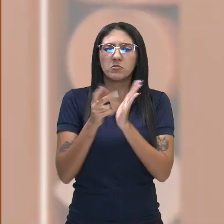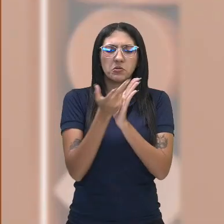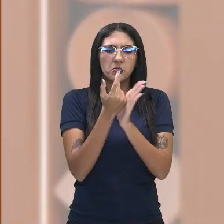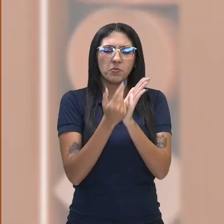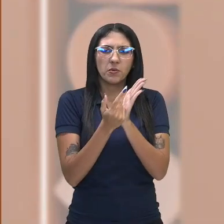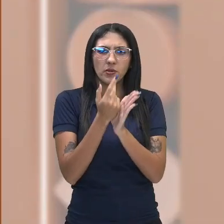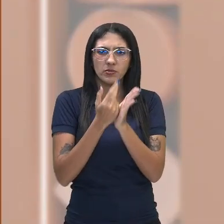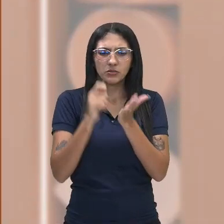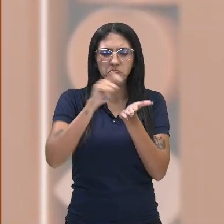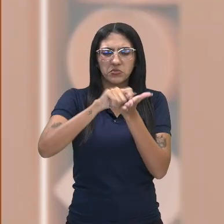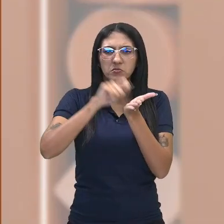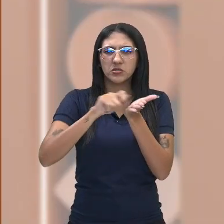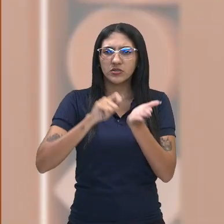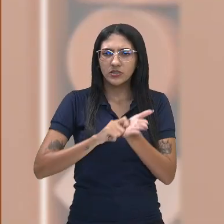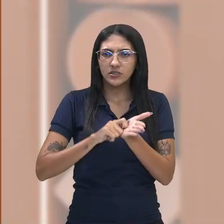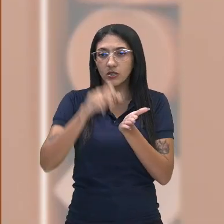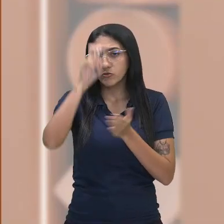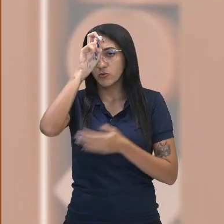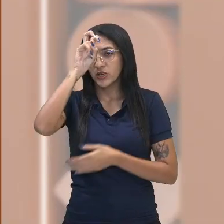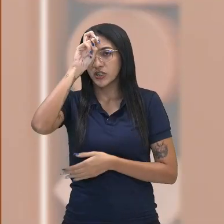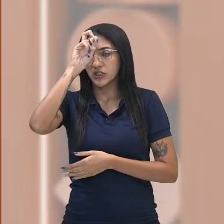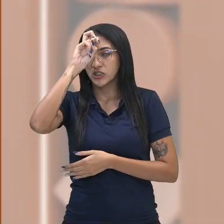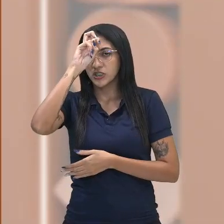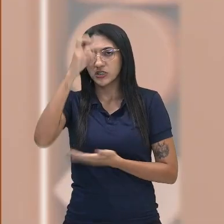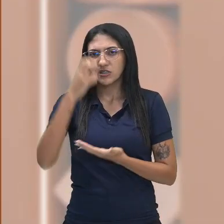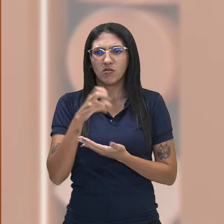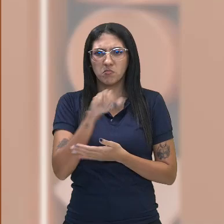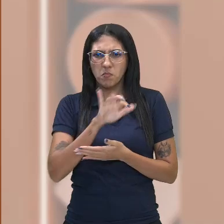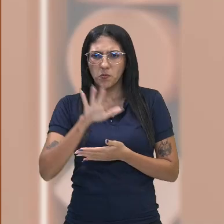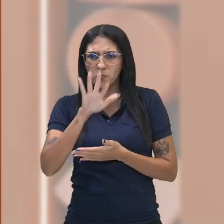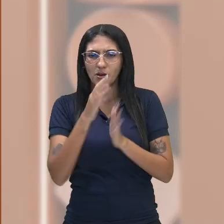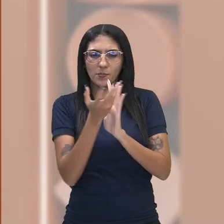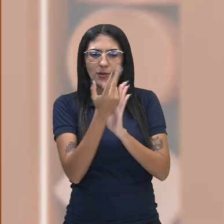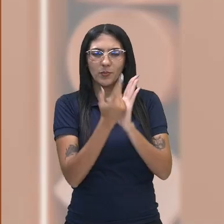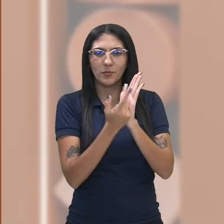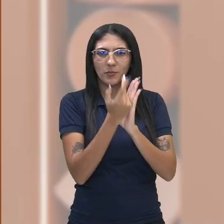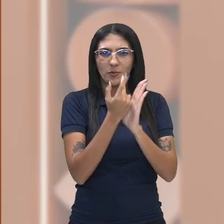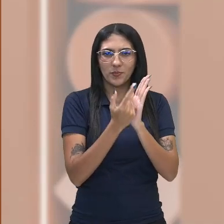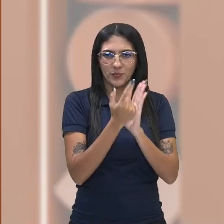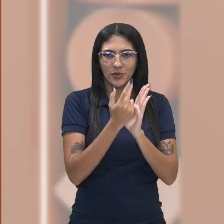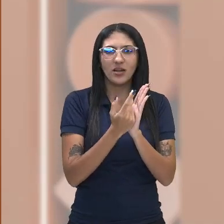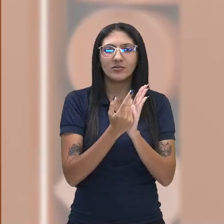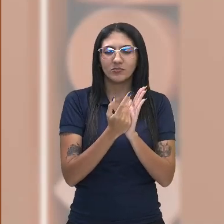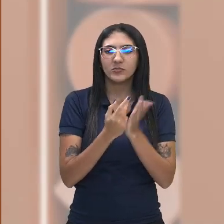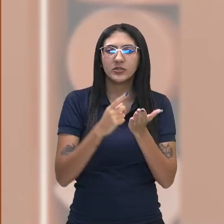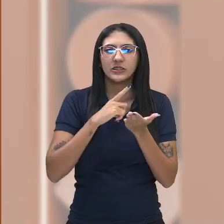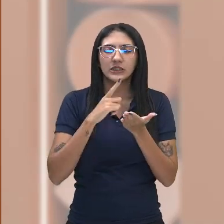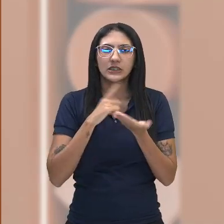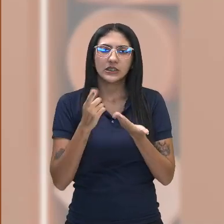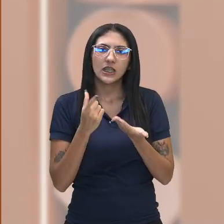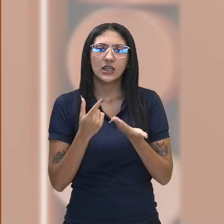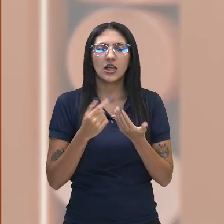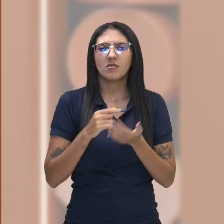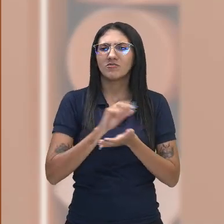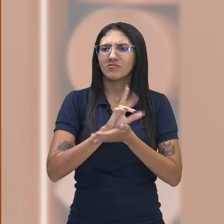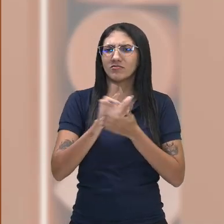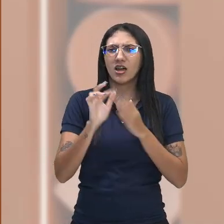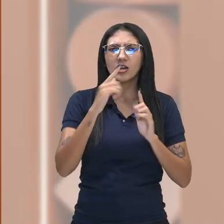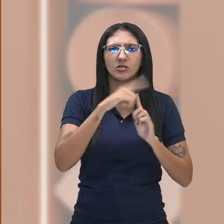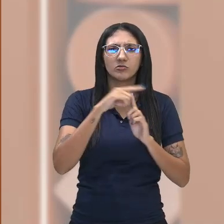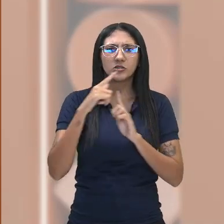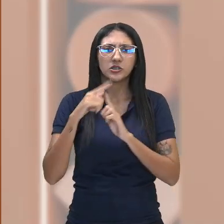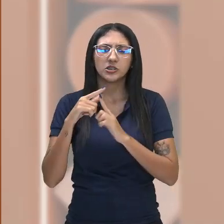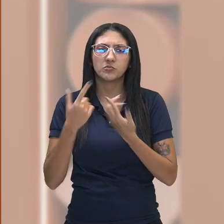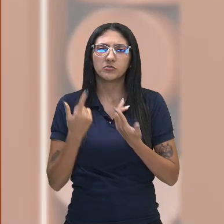egípcios, que onde eles adotavam ali a escrita hieroglífica, onde nós vamos ter a escrita demótica, nós vamos